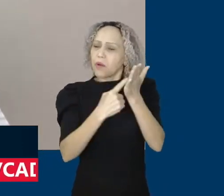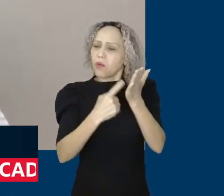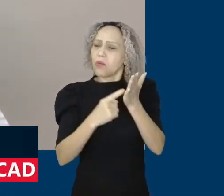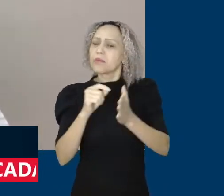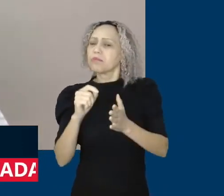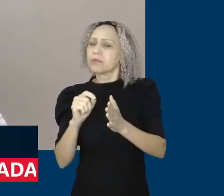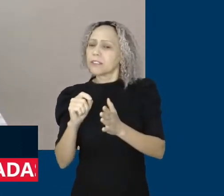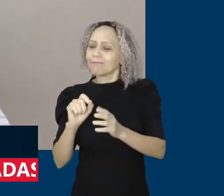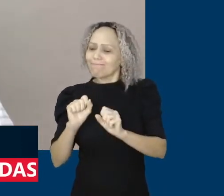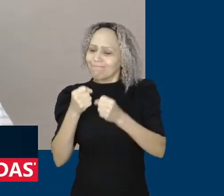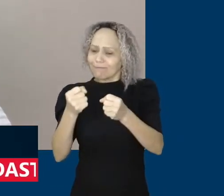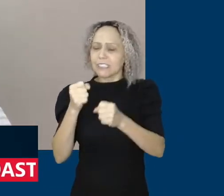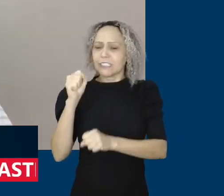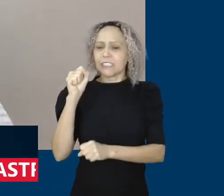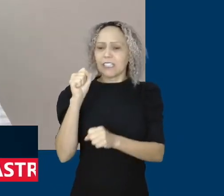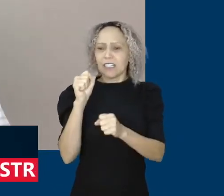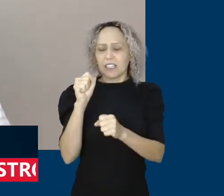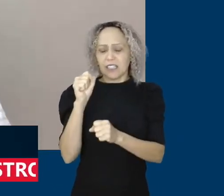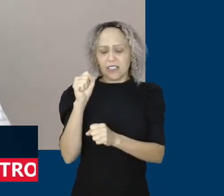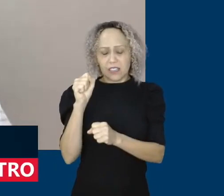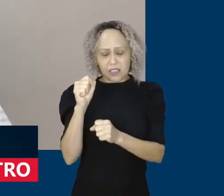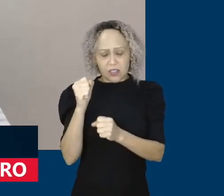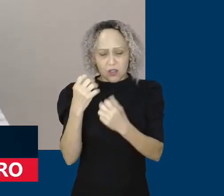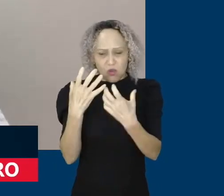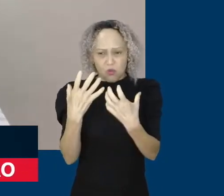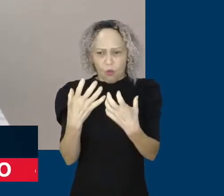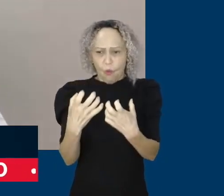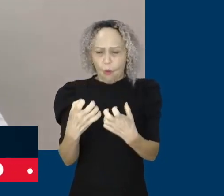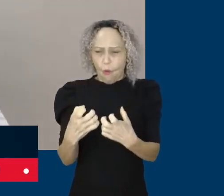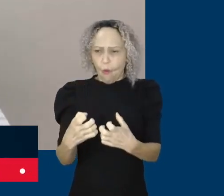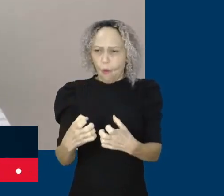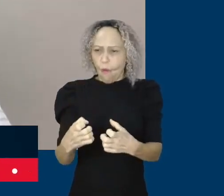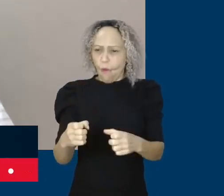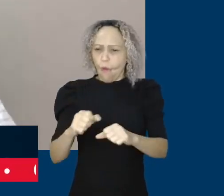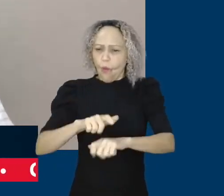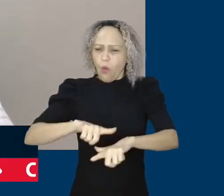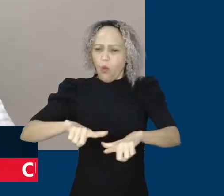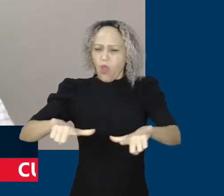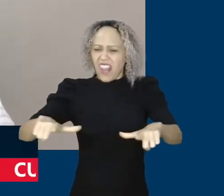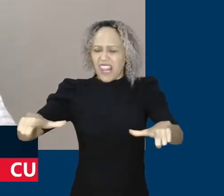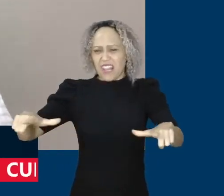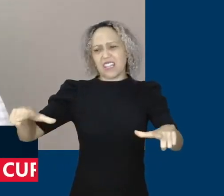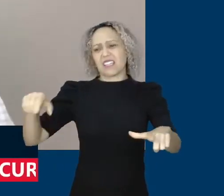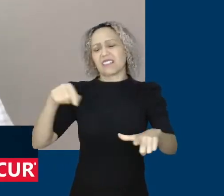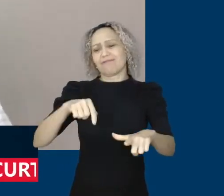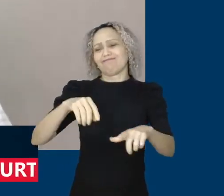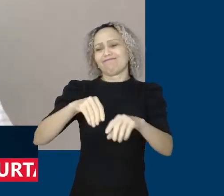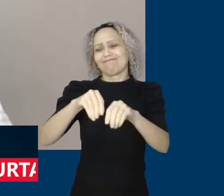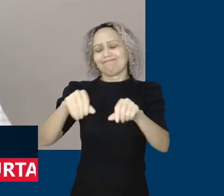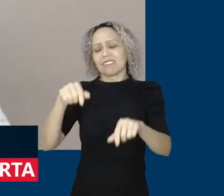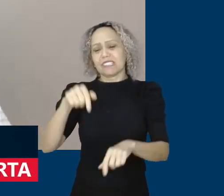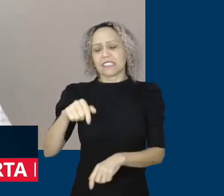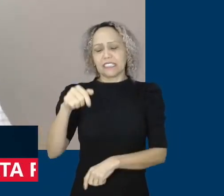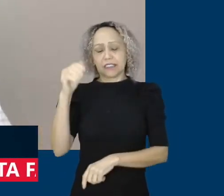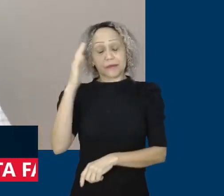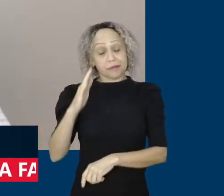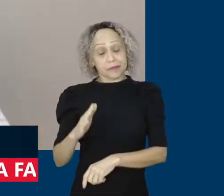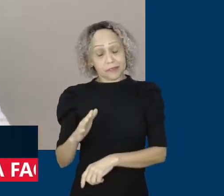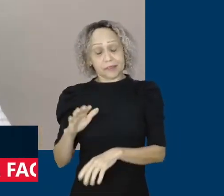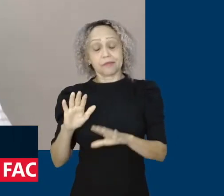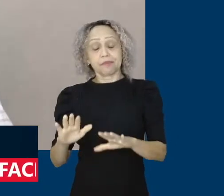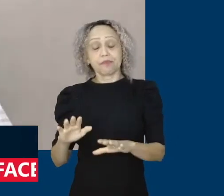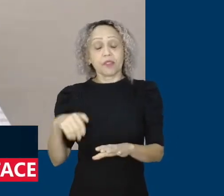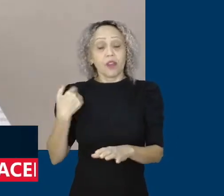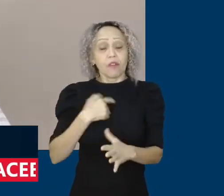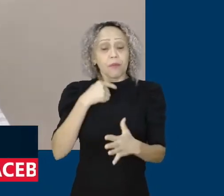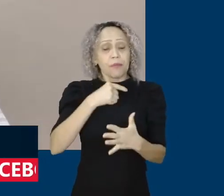no dia 17, nós ouviremos vários especialistas no tema e buscar traçar aí os caminhos para